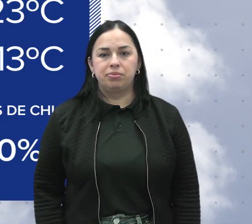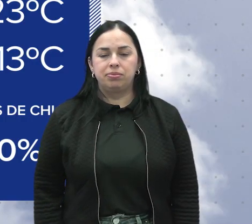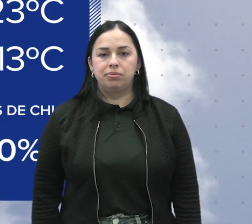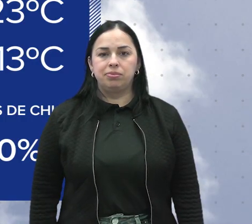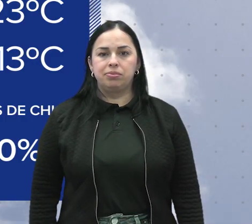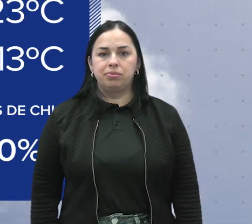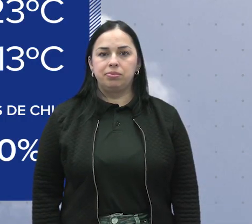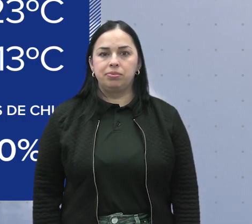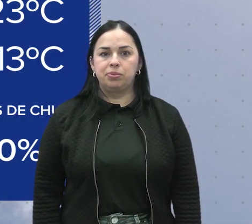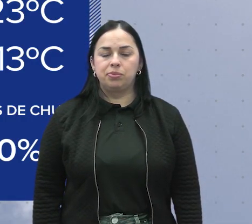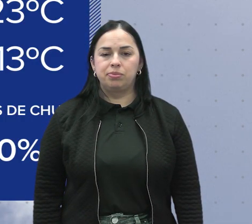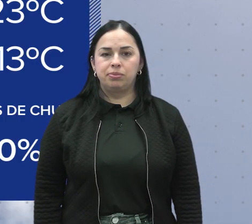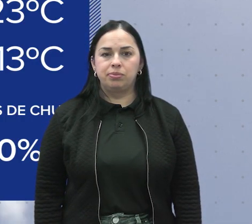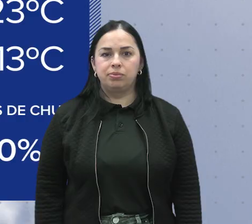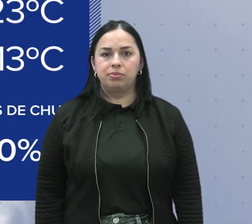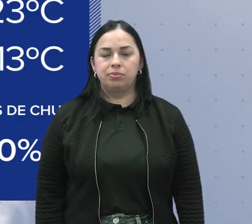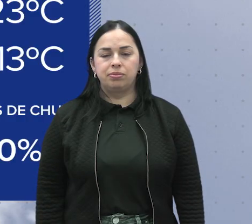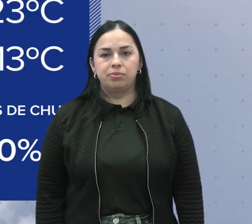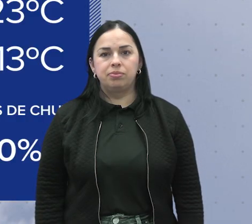13.